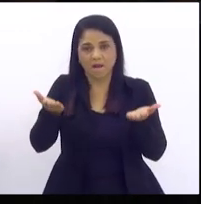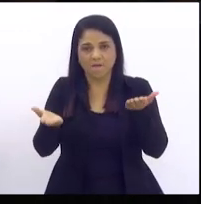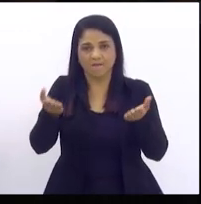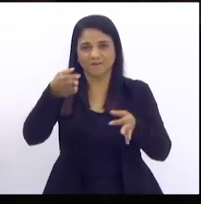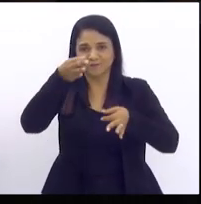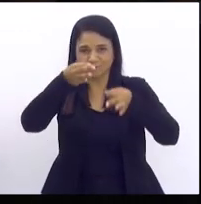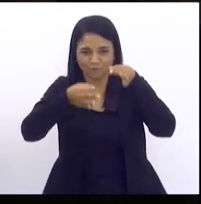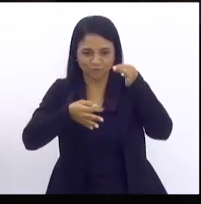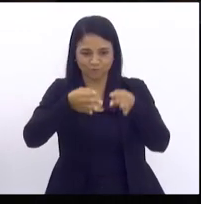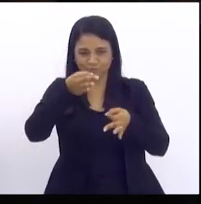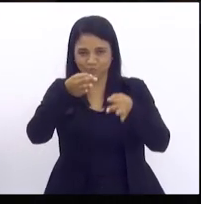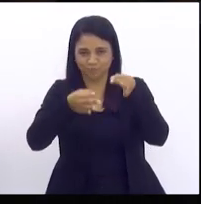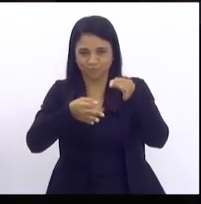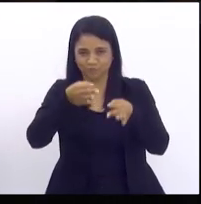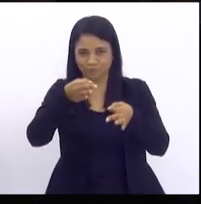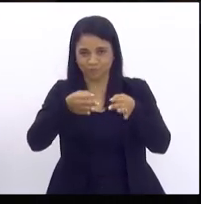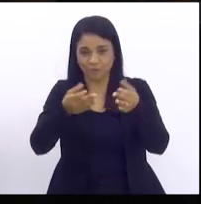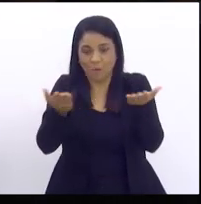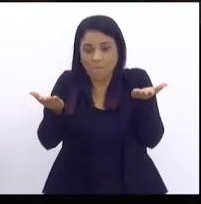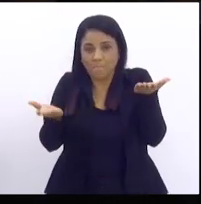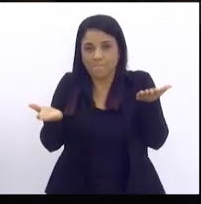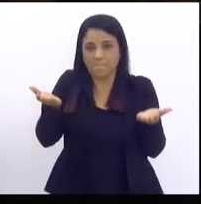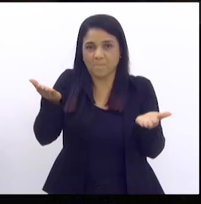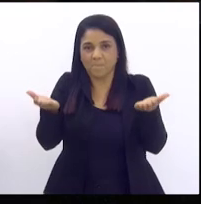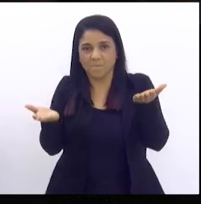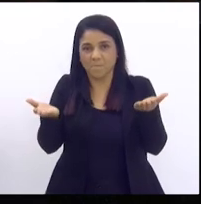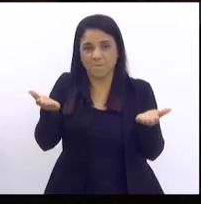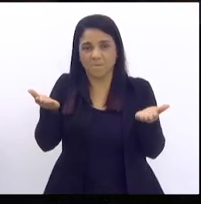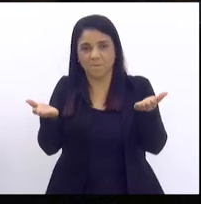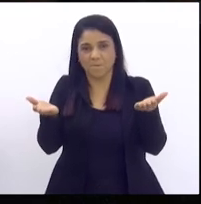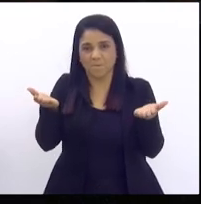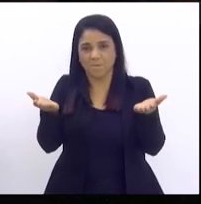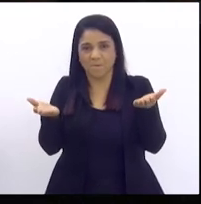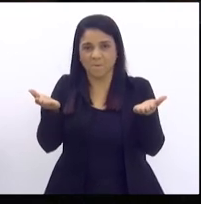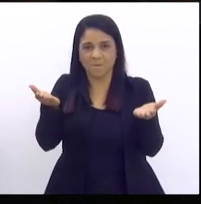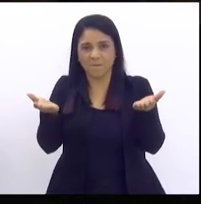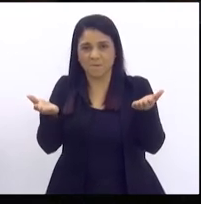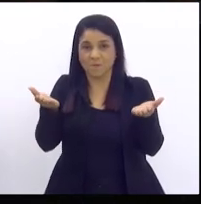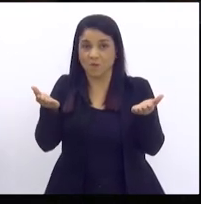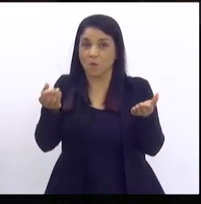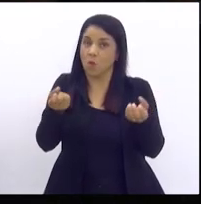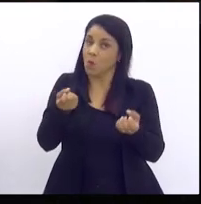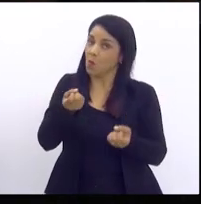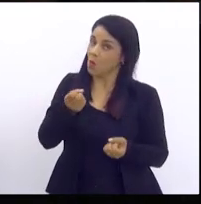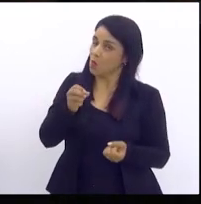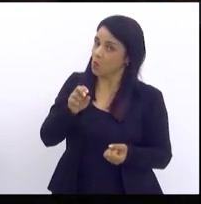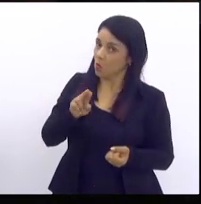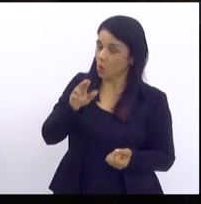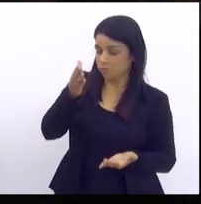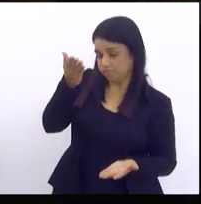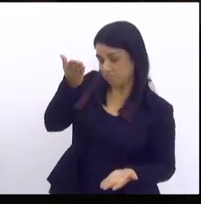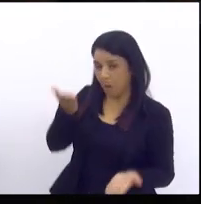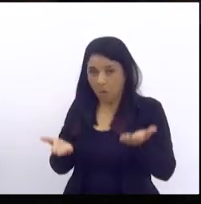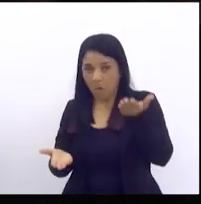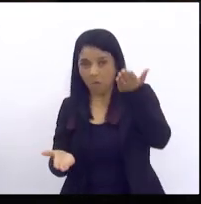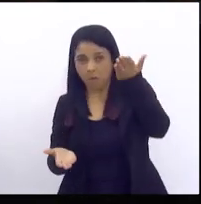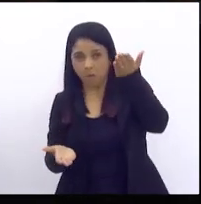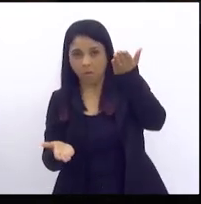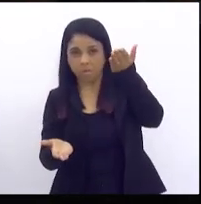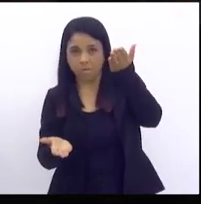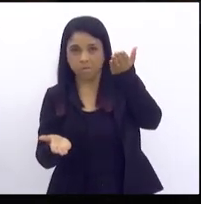justiça, o equilíbrio, ou um grande desequilíbrio, pode ser as duas